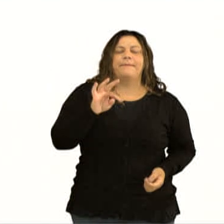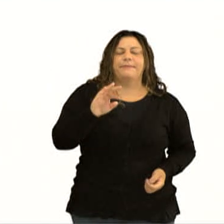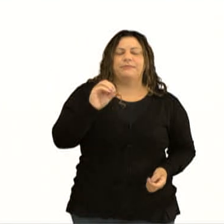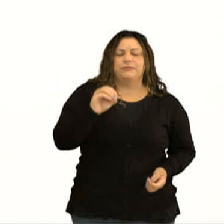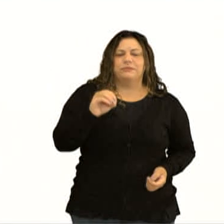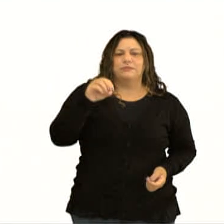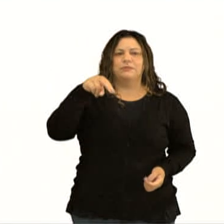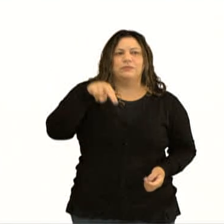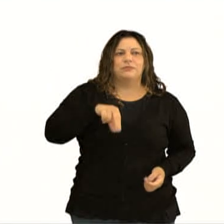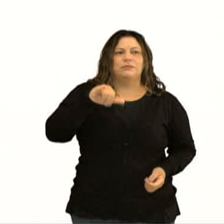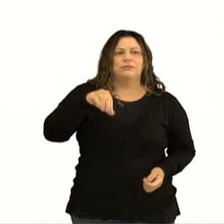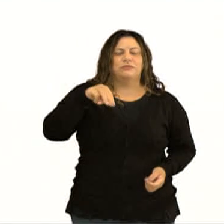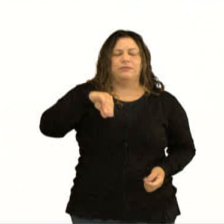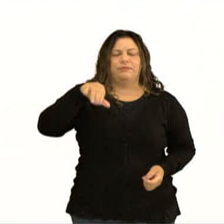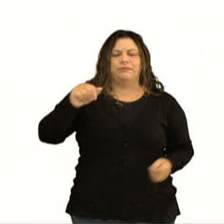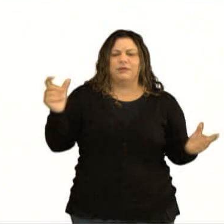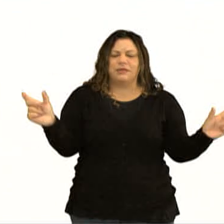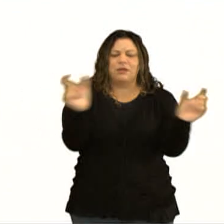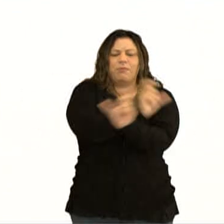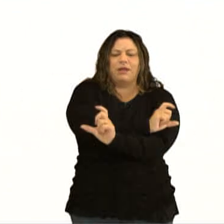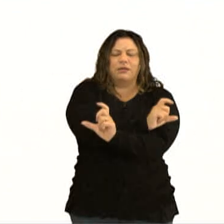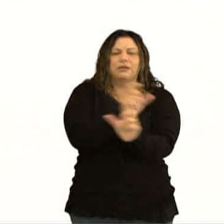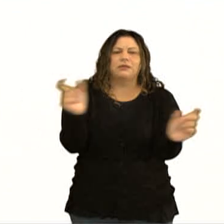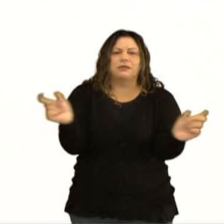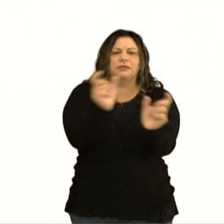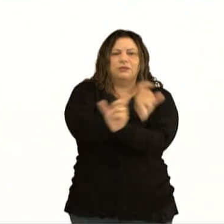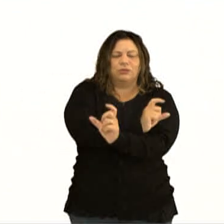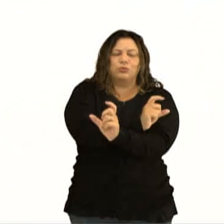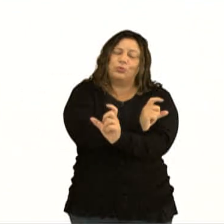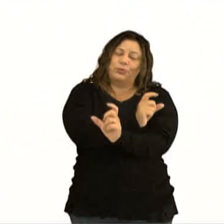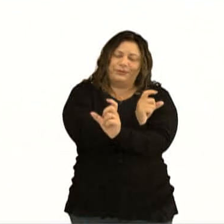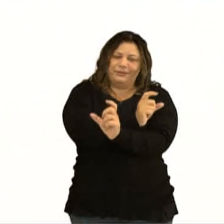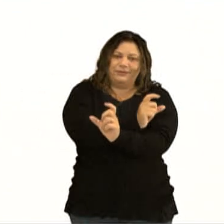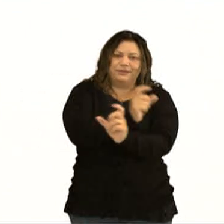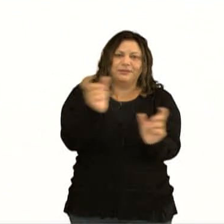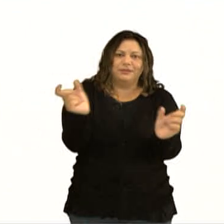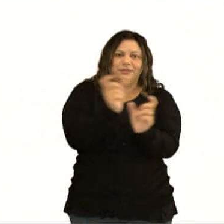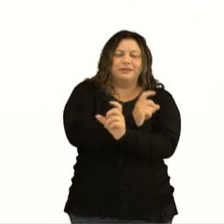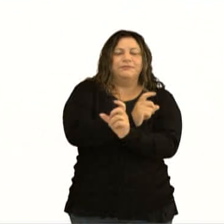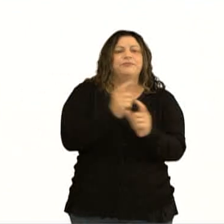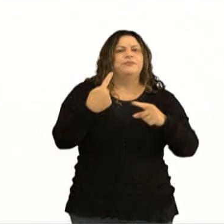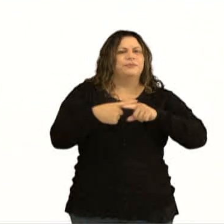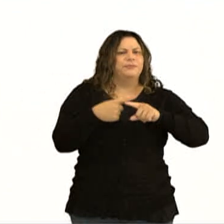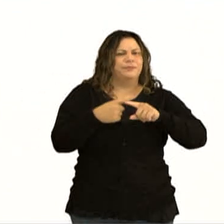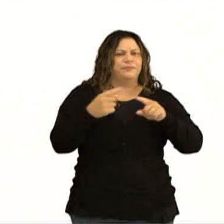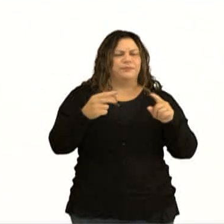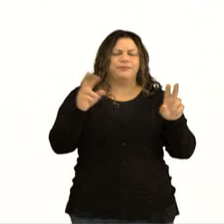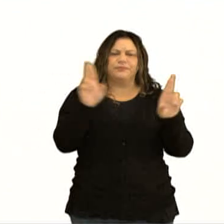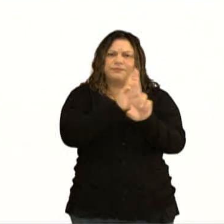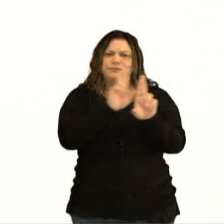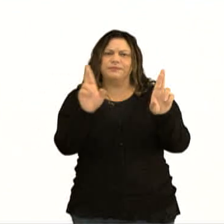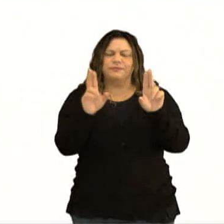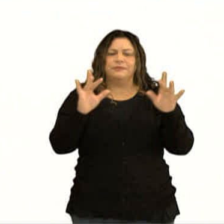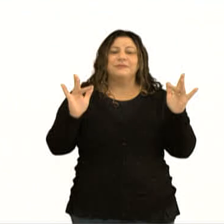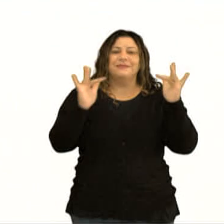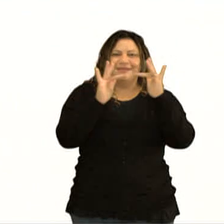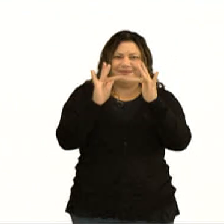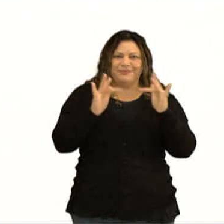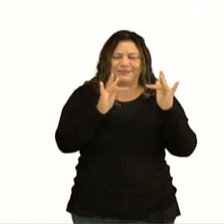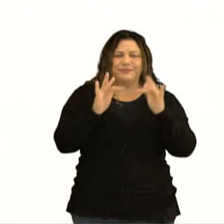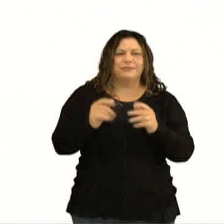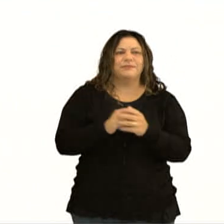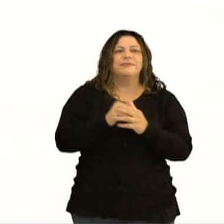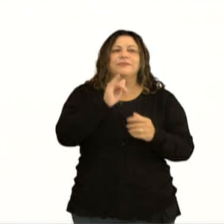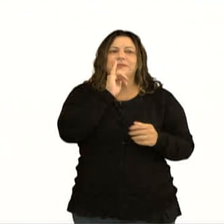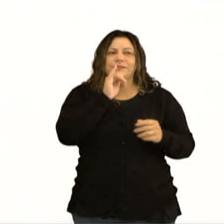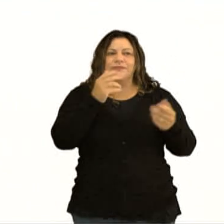a substituição, a troca de uma palavra por outra, porque há uma relação de proximidade entre essas palavras. É o